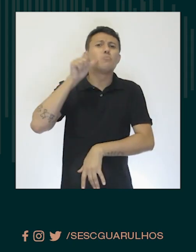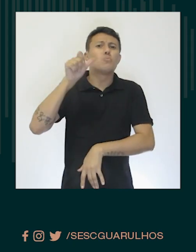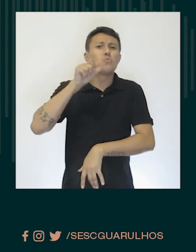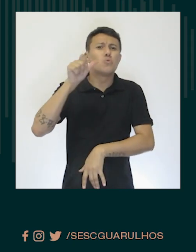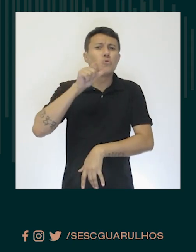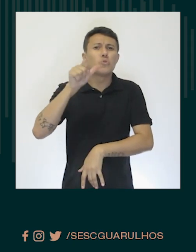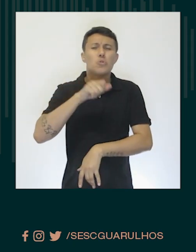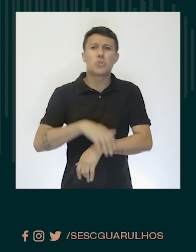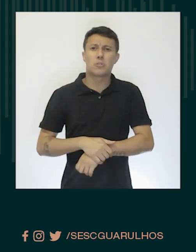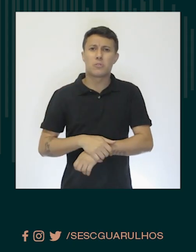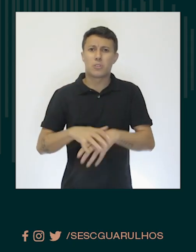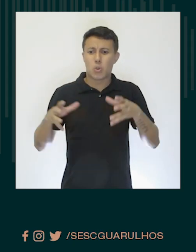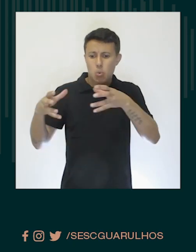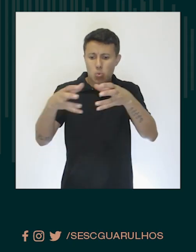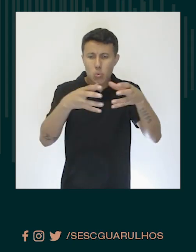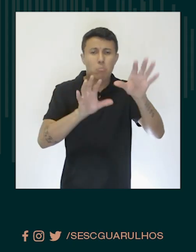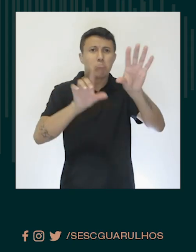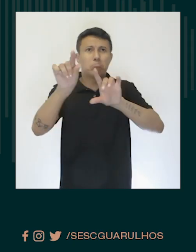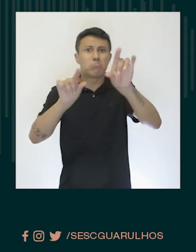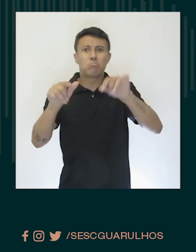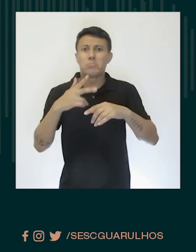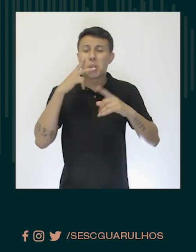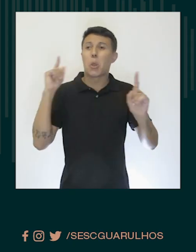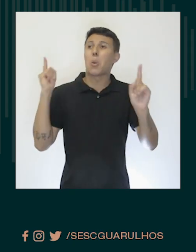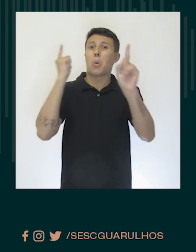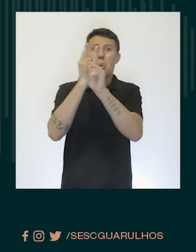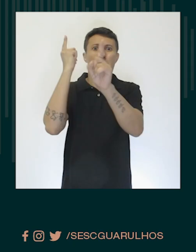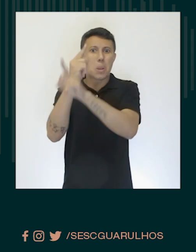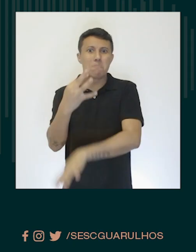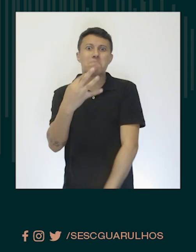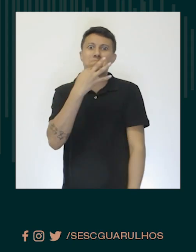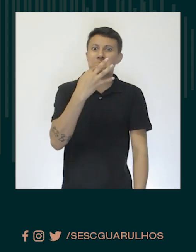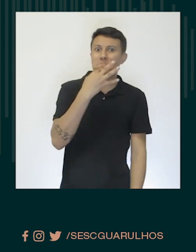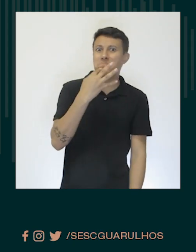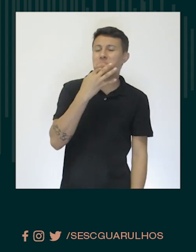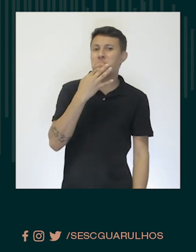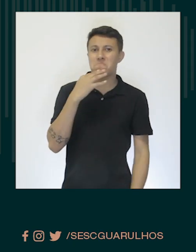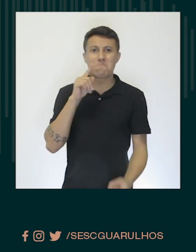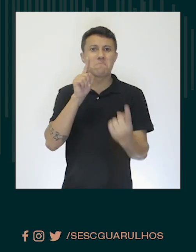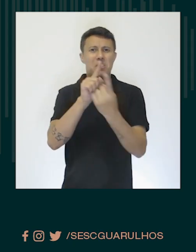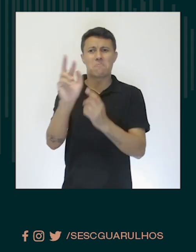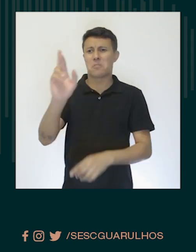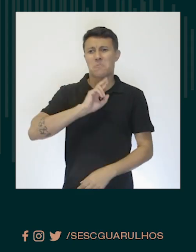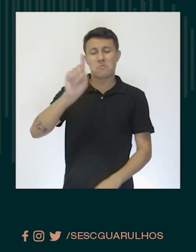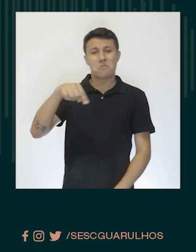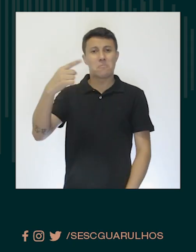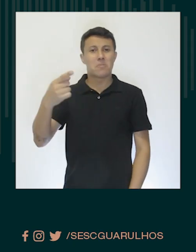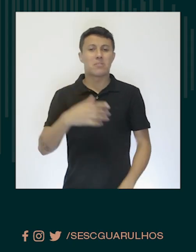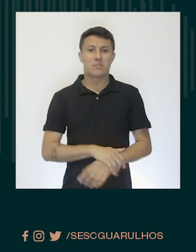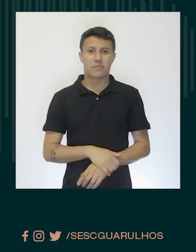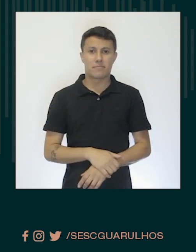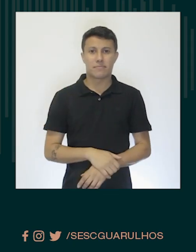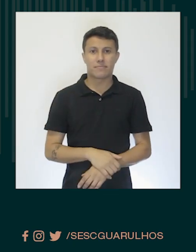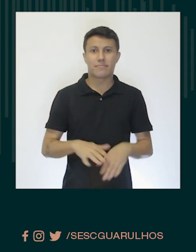para o coletivo e elas acabam se encontrando e se conhecendo, Dani. Depois você me responde. A grande maioria acaba